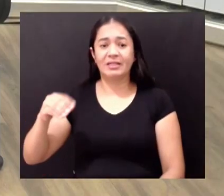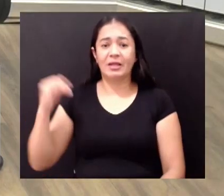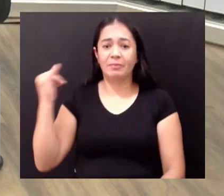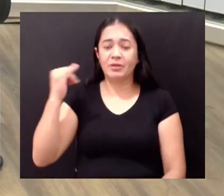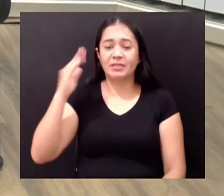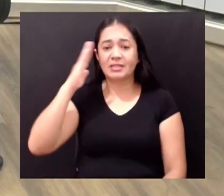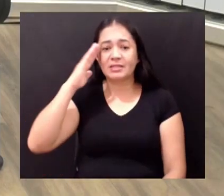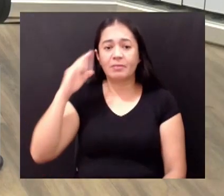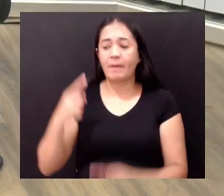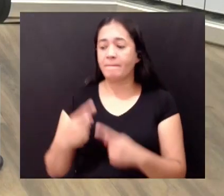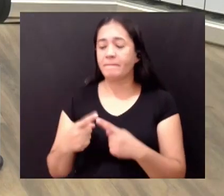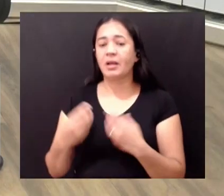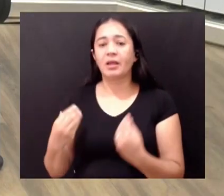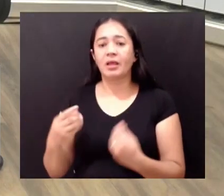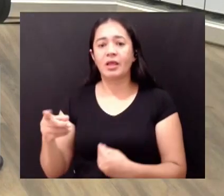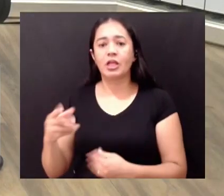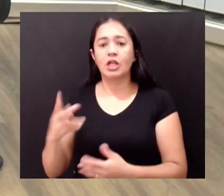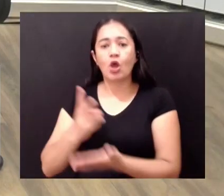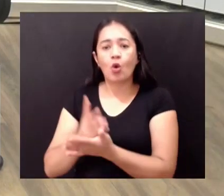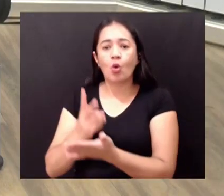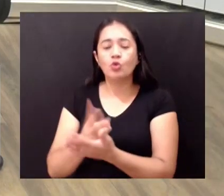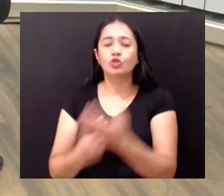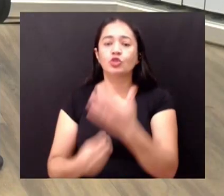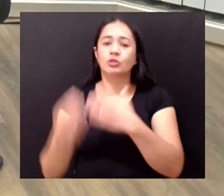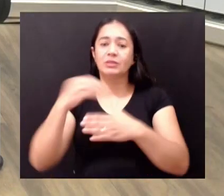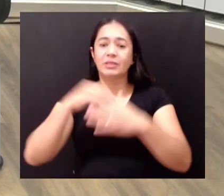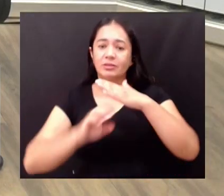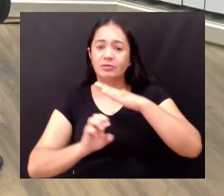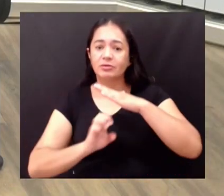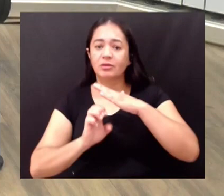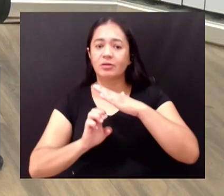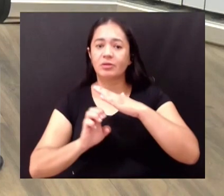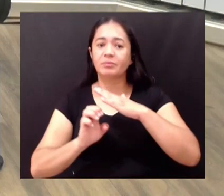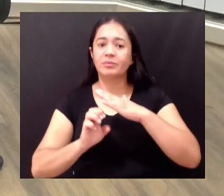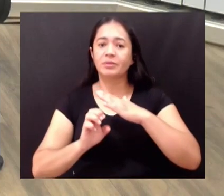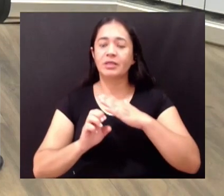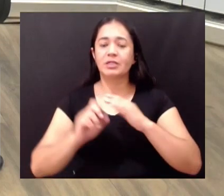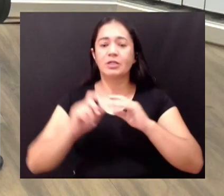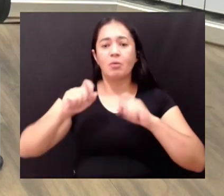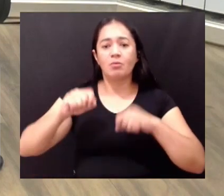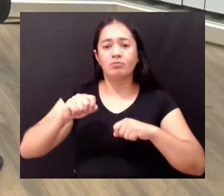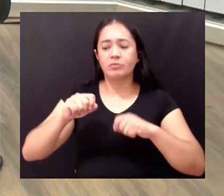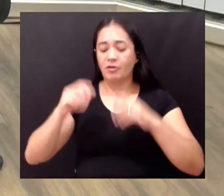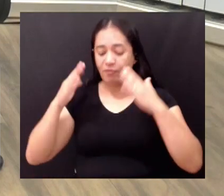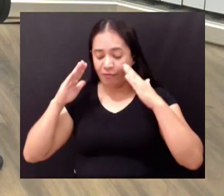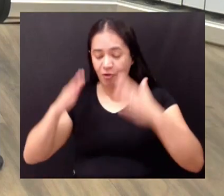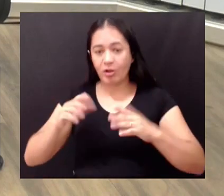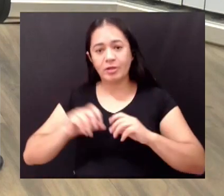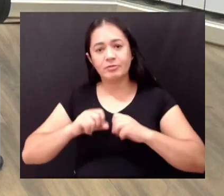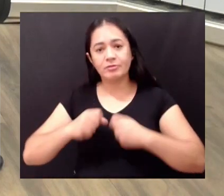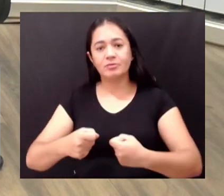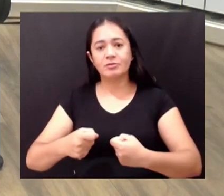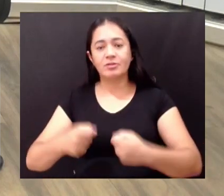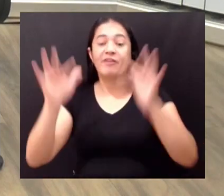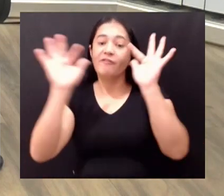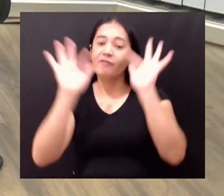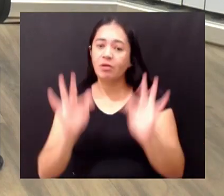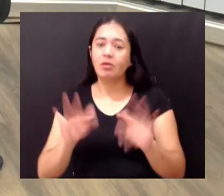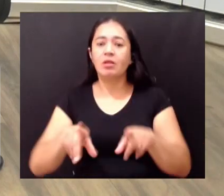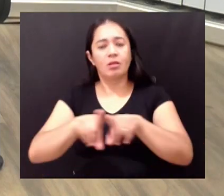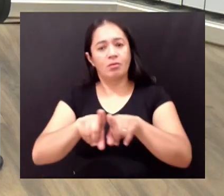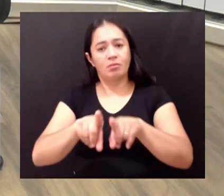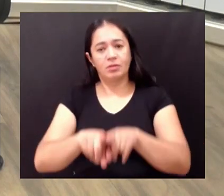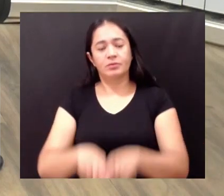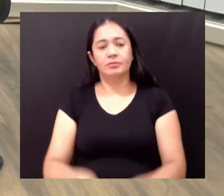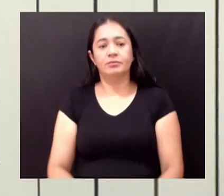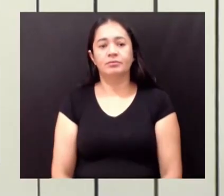ele permaneça nessa empresa a maior parte do tempo possível, e focado, dedicado e feliz também, né? Apesar da